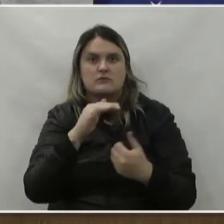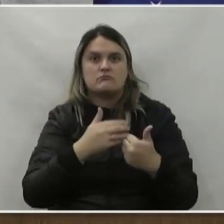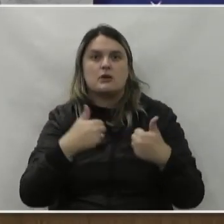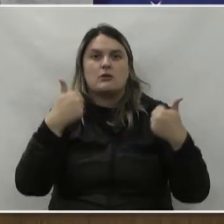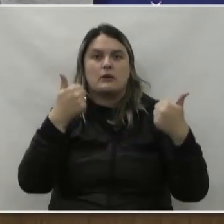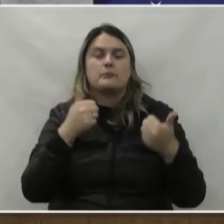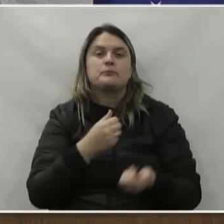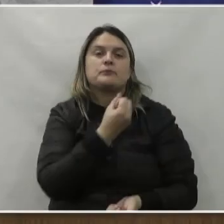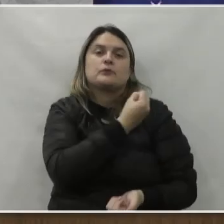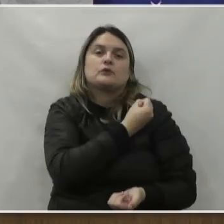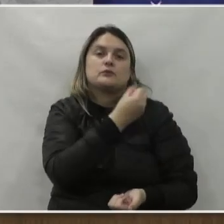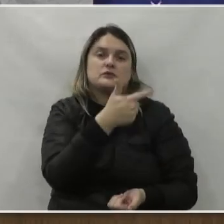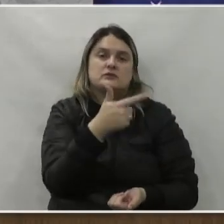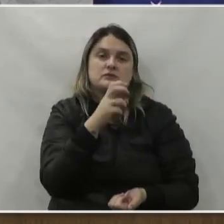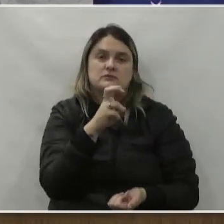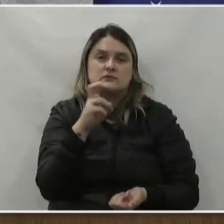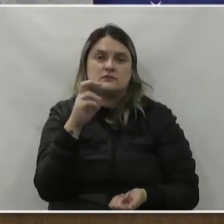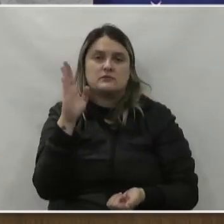Indicação